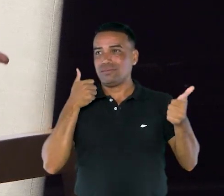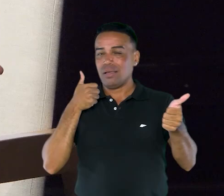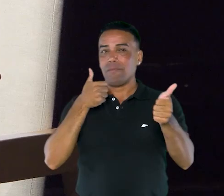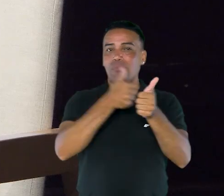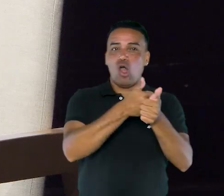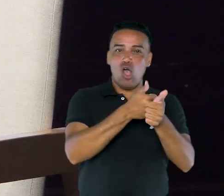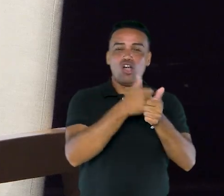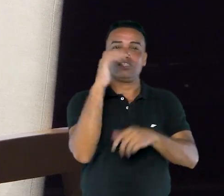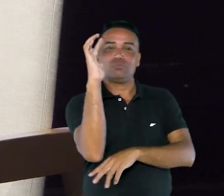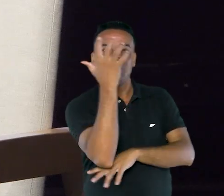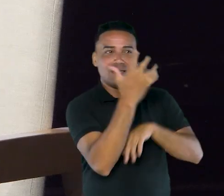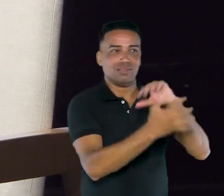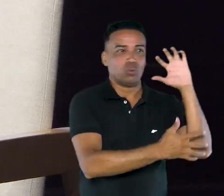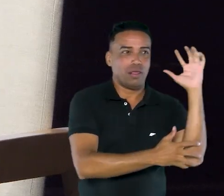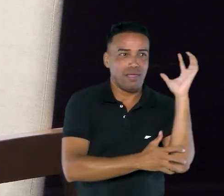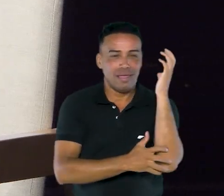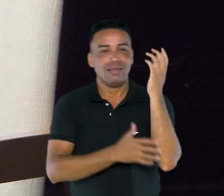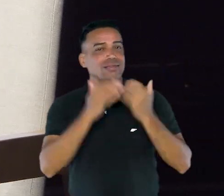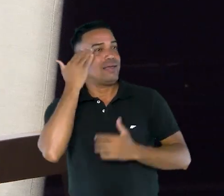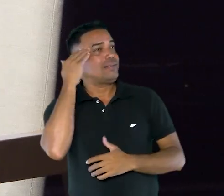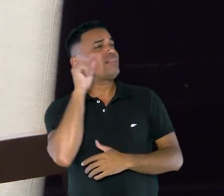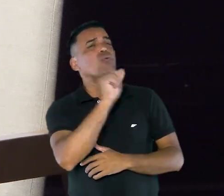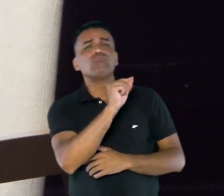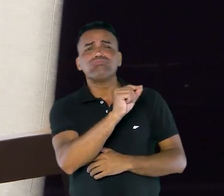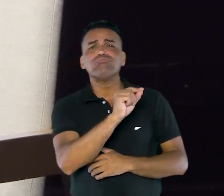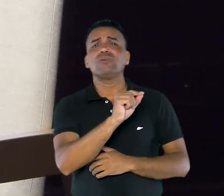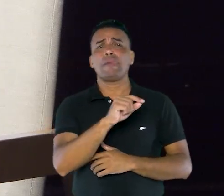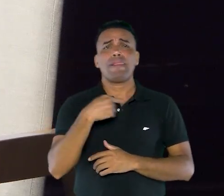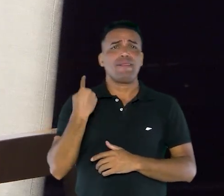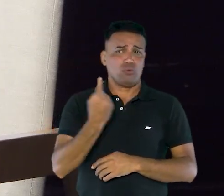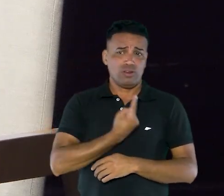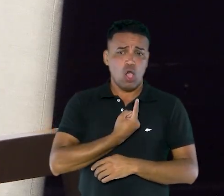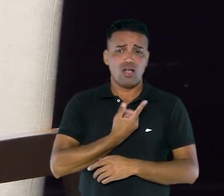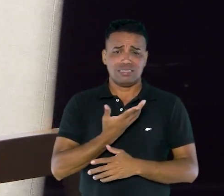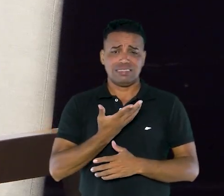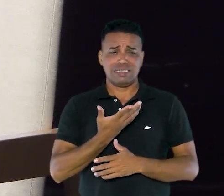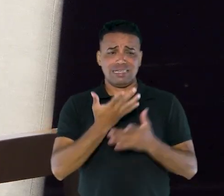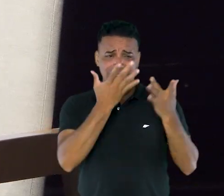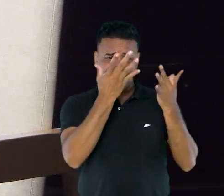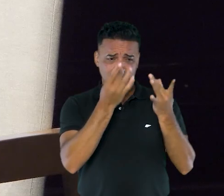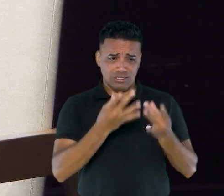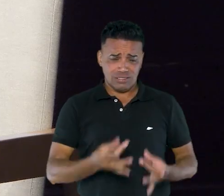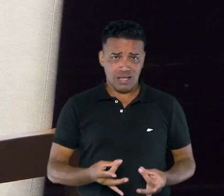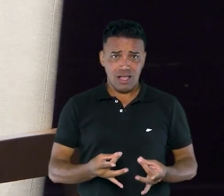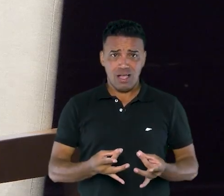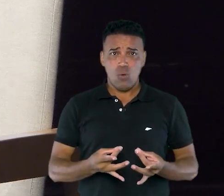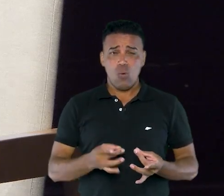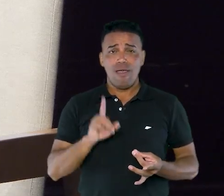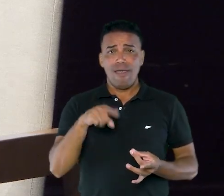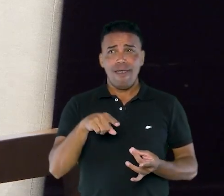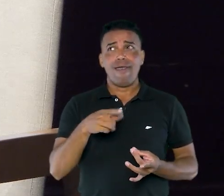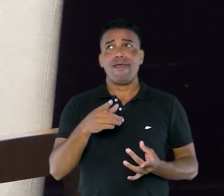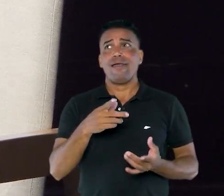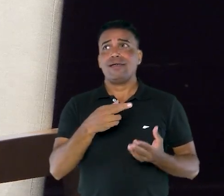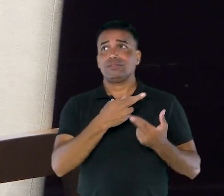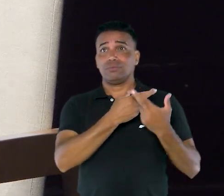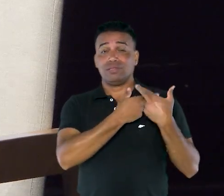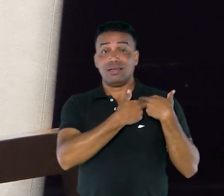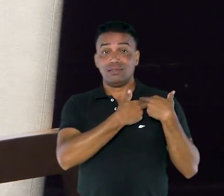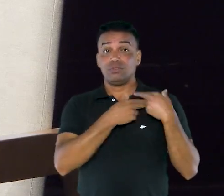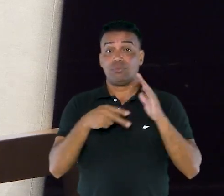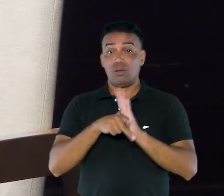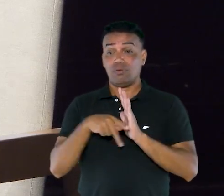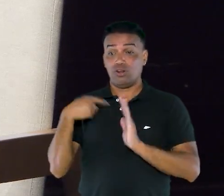mais próxima da natureza, entender melhor o que a nossa descrição ela é função do que é a